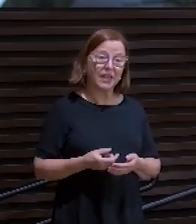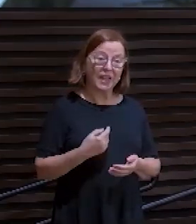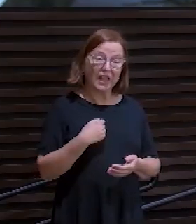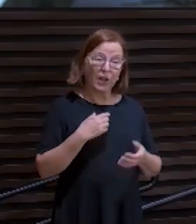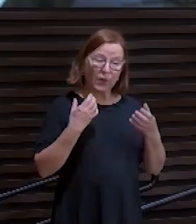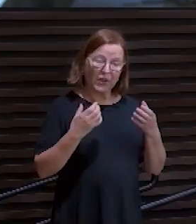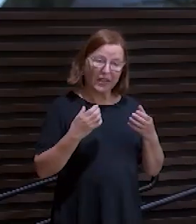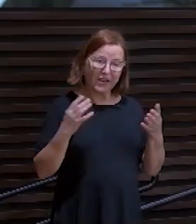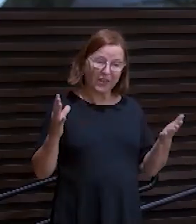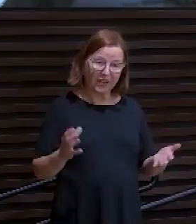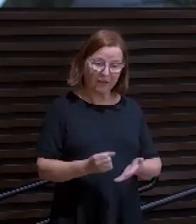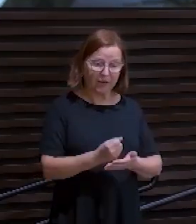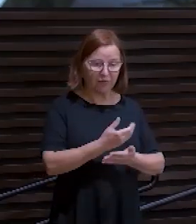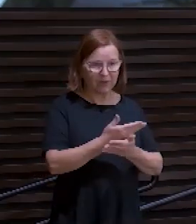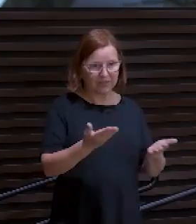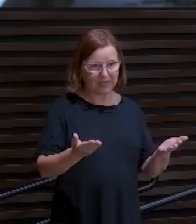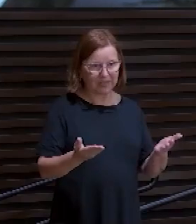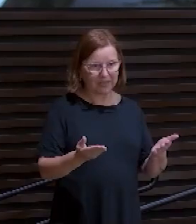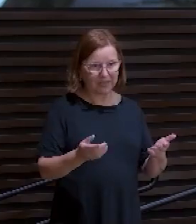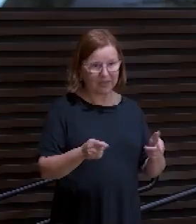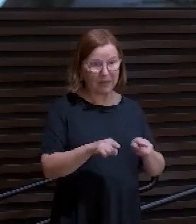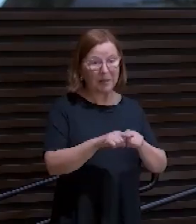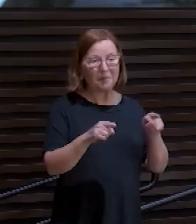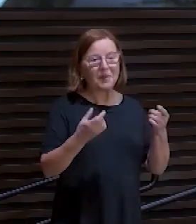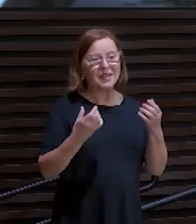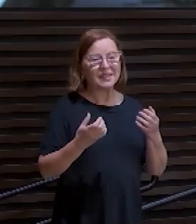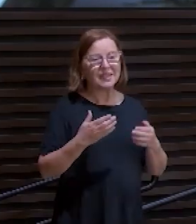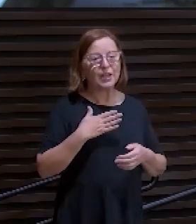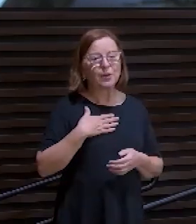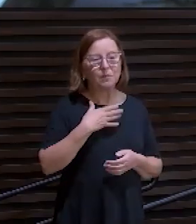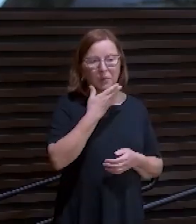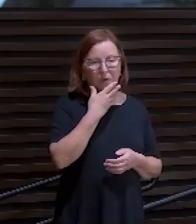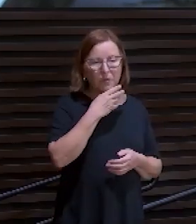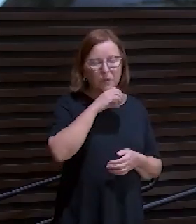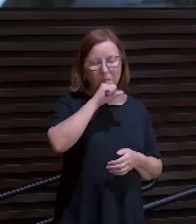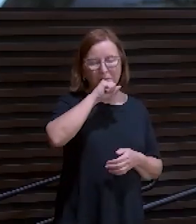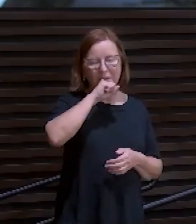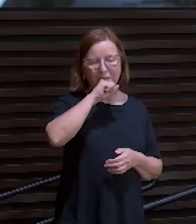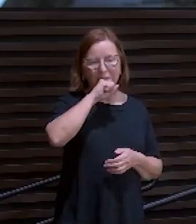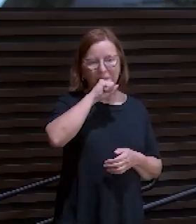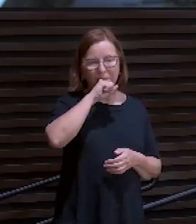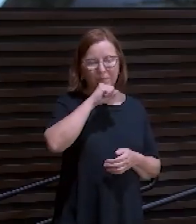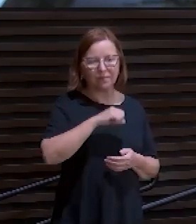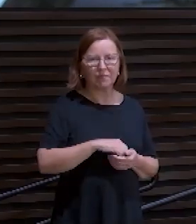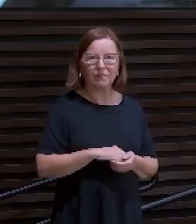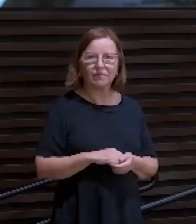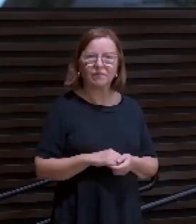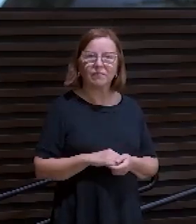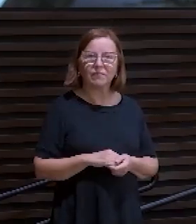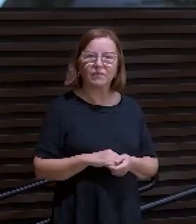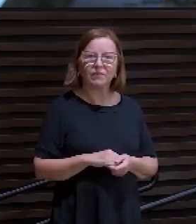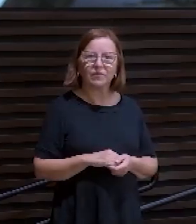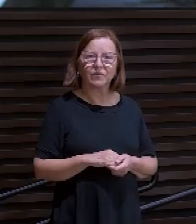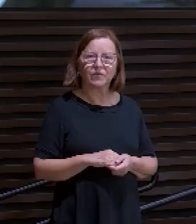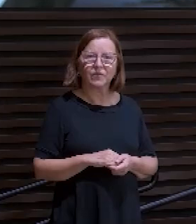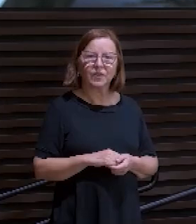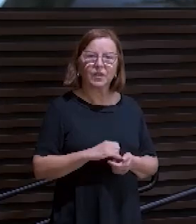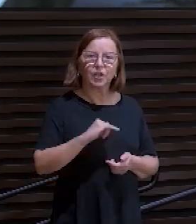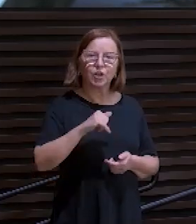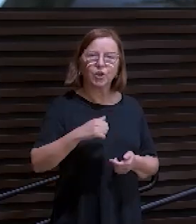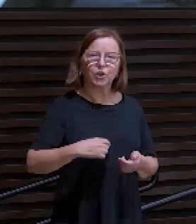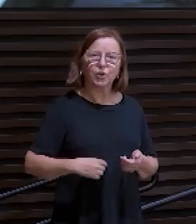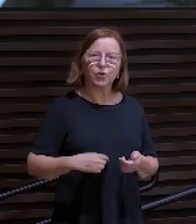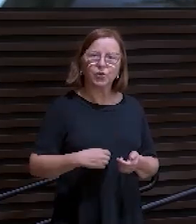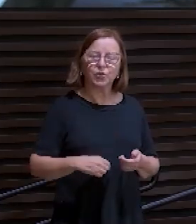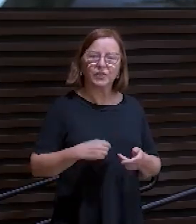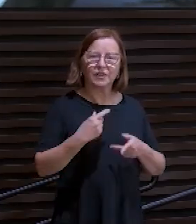meu pai. E eles ficam simplesmente calados. Verso 4, disse José a seus irmãos: